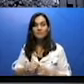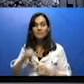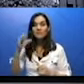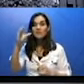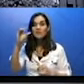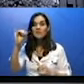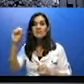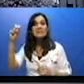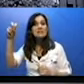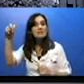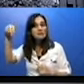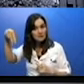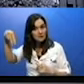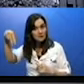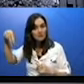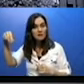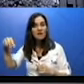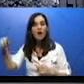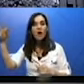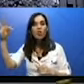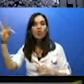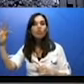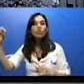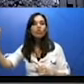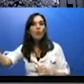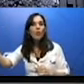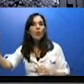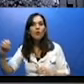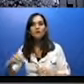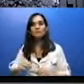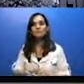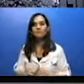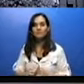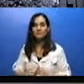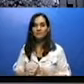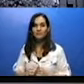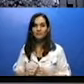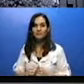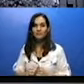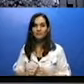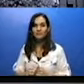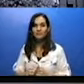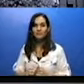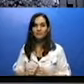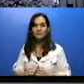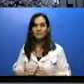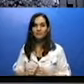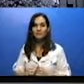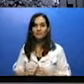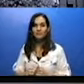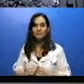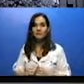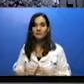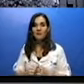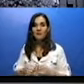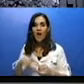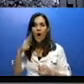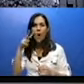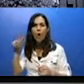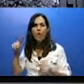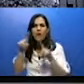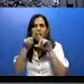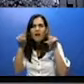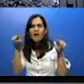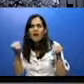sim eu tô sim é aqui